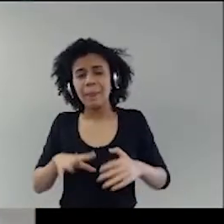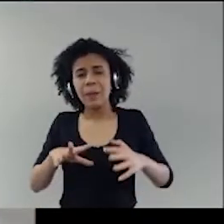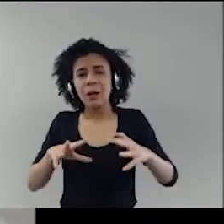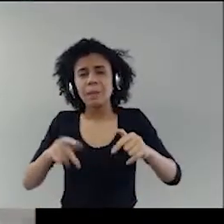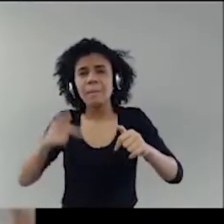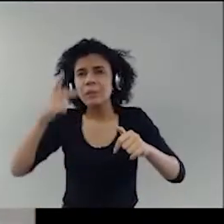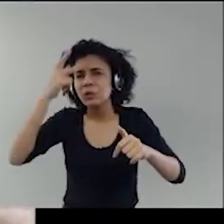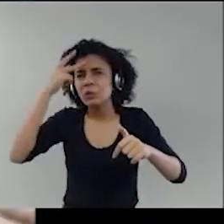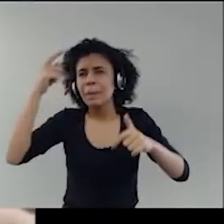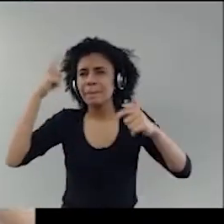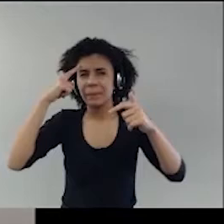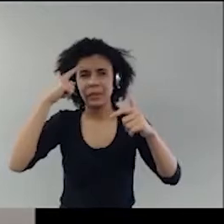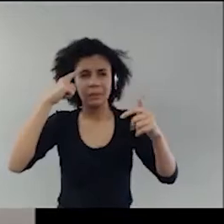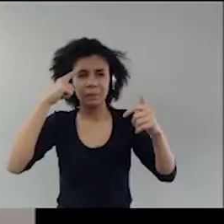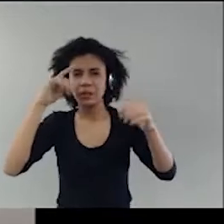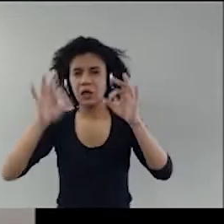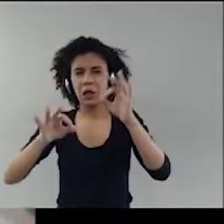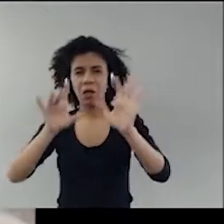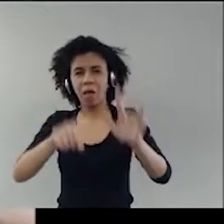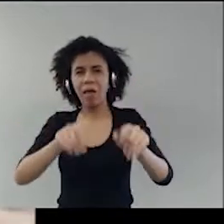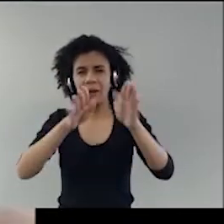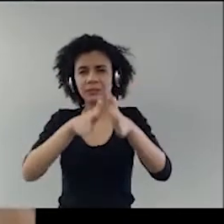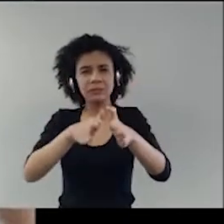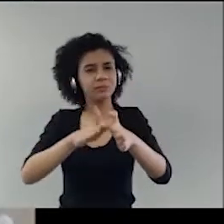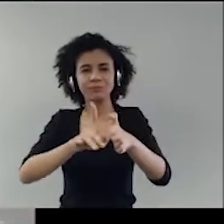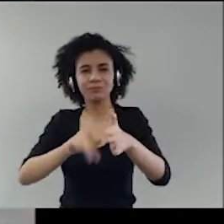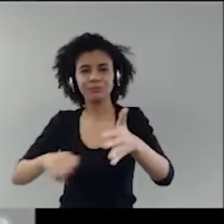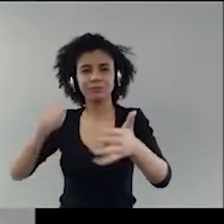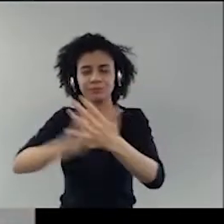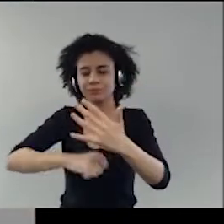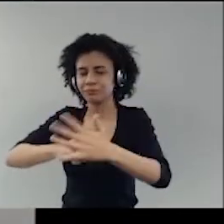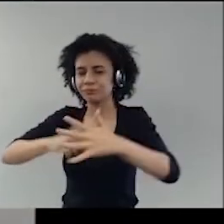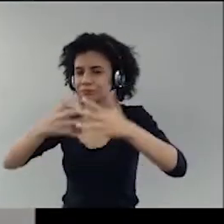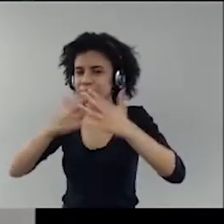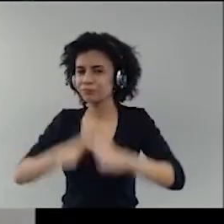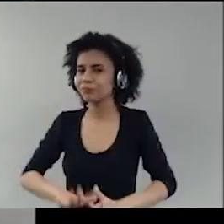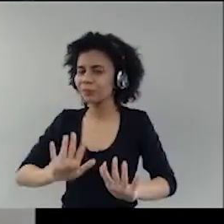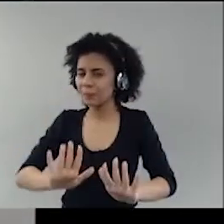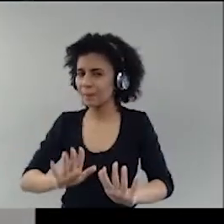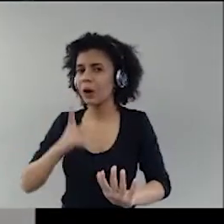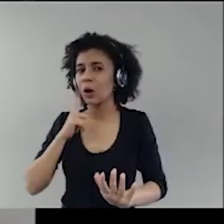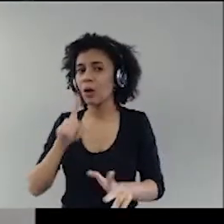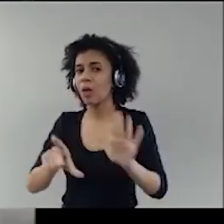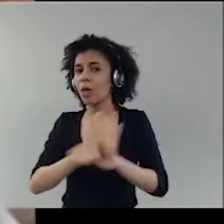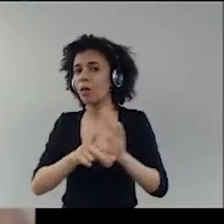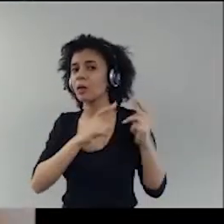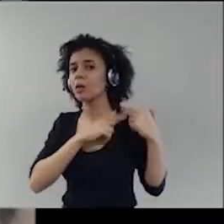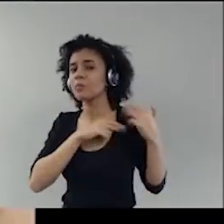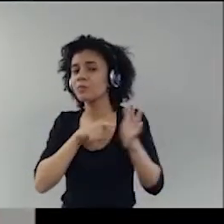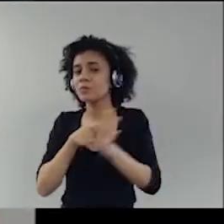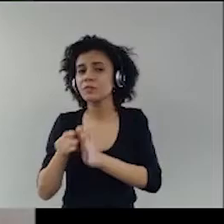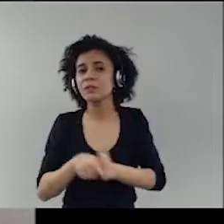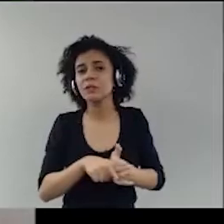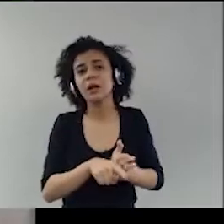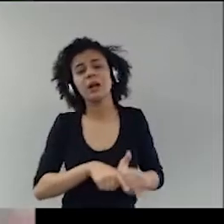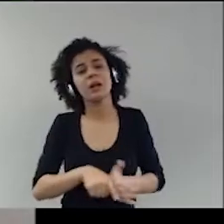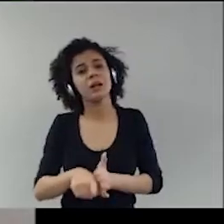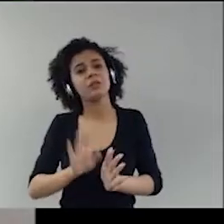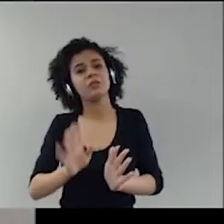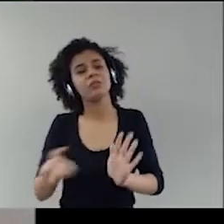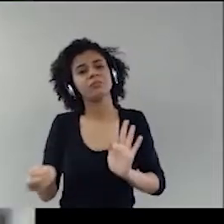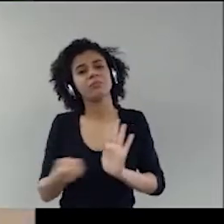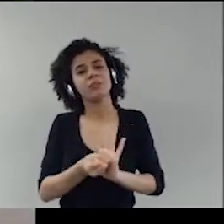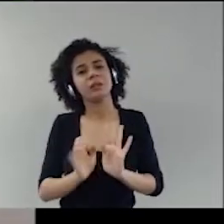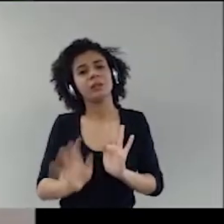uma lógica legislativa, tendo, por exemplo, a Lei de Responsabilidade Fiscal, que já estava